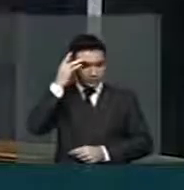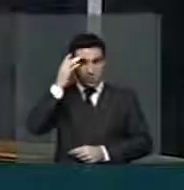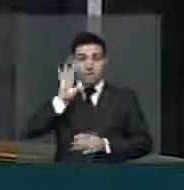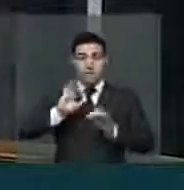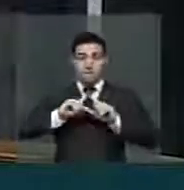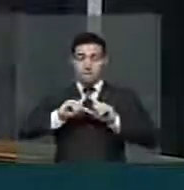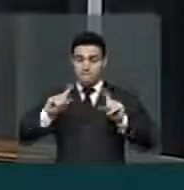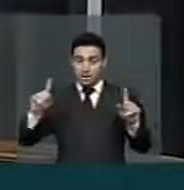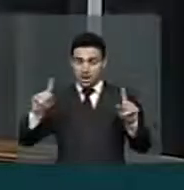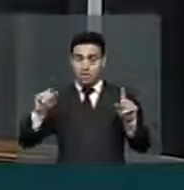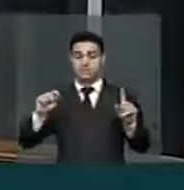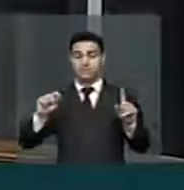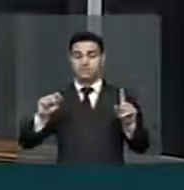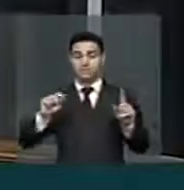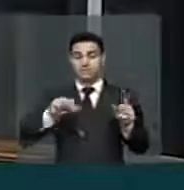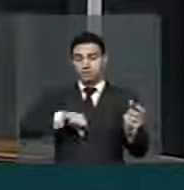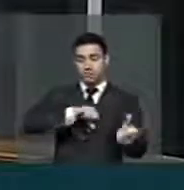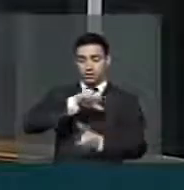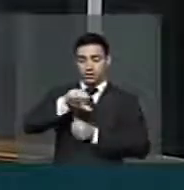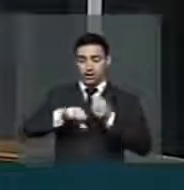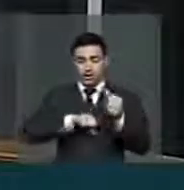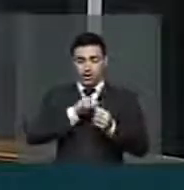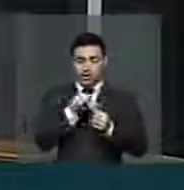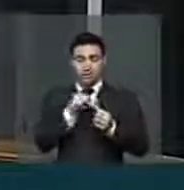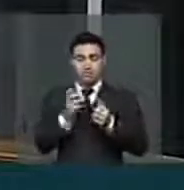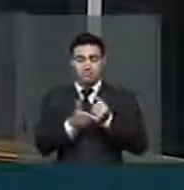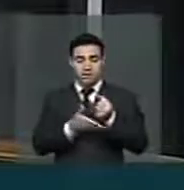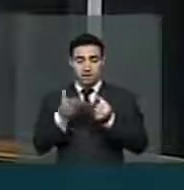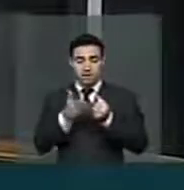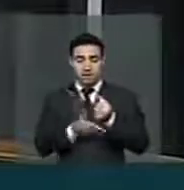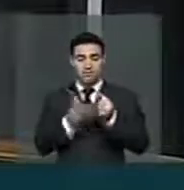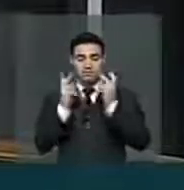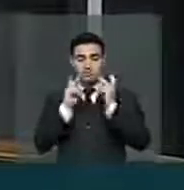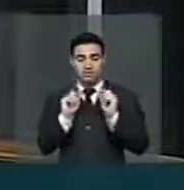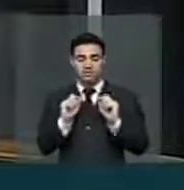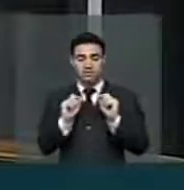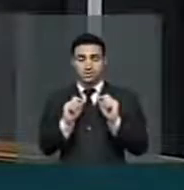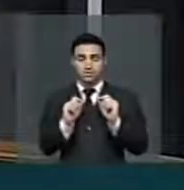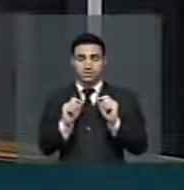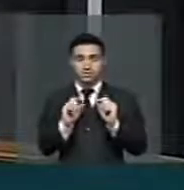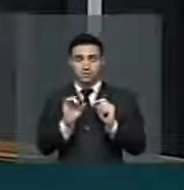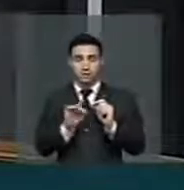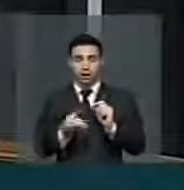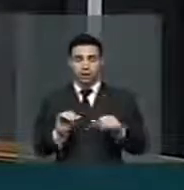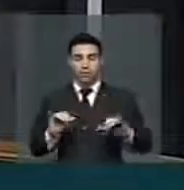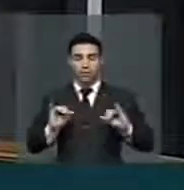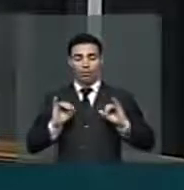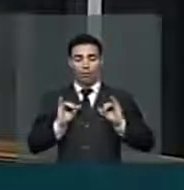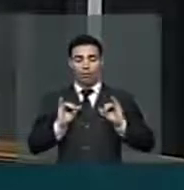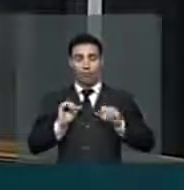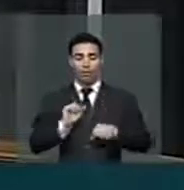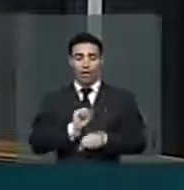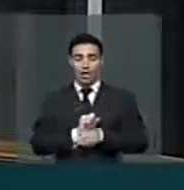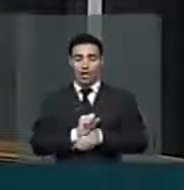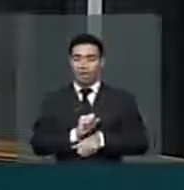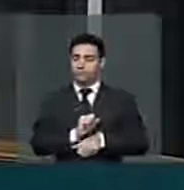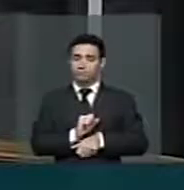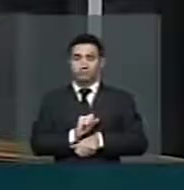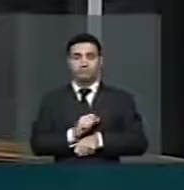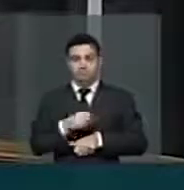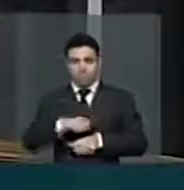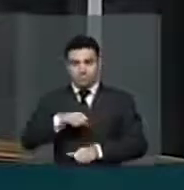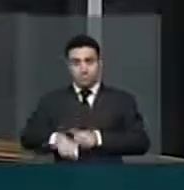fazer mudanças essenciais para sairmos desse estado de letargia em que nós nos